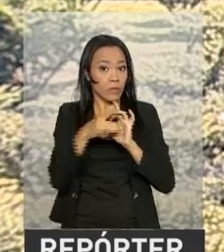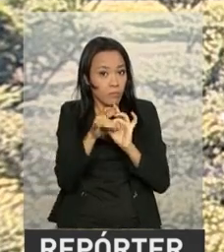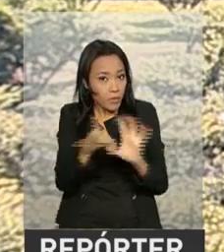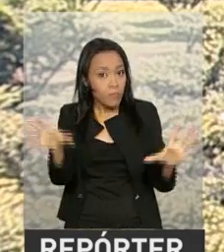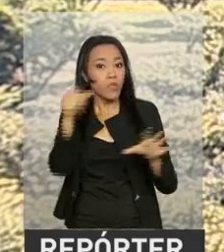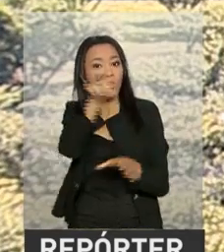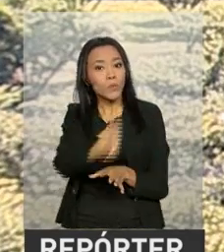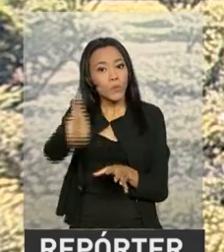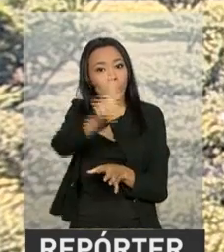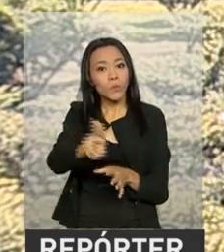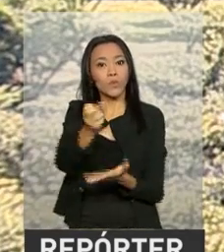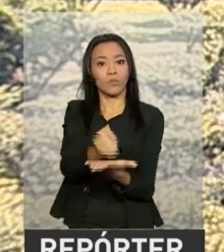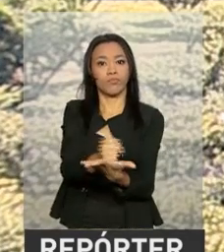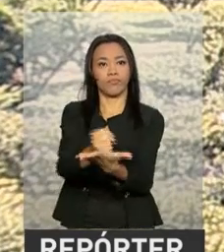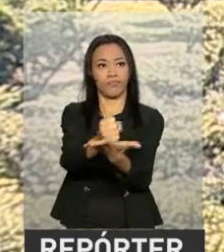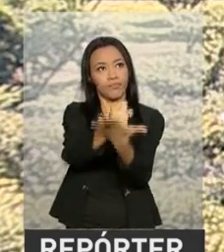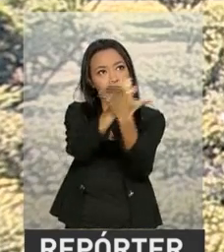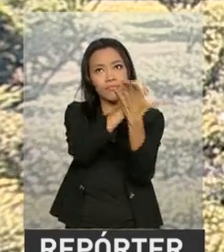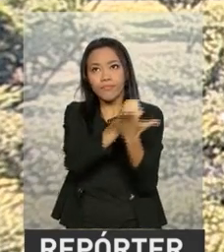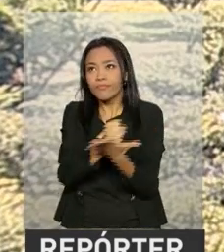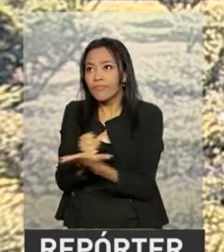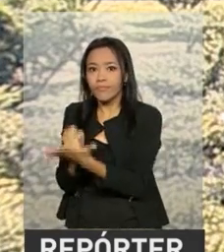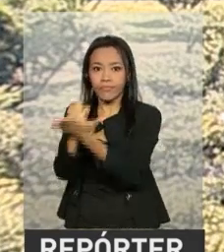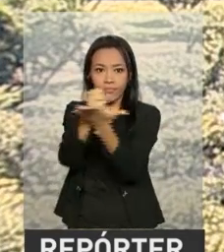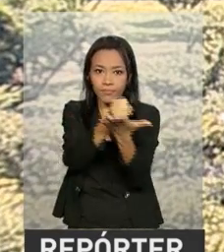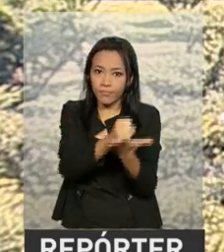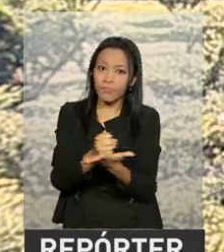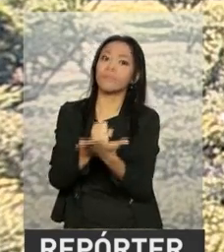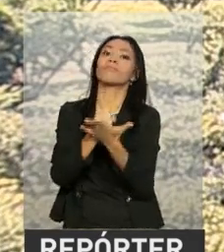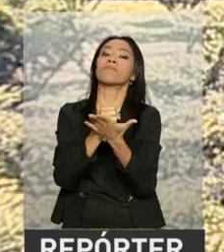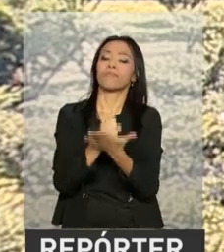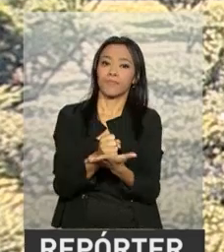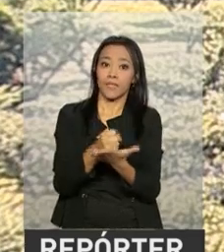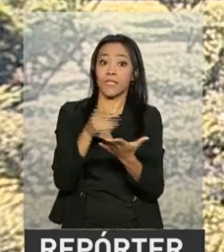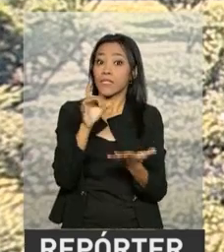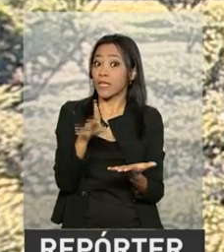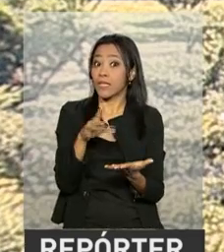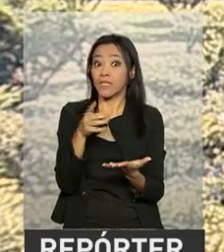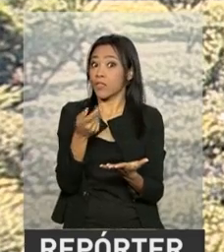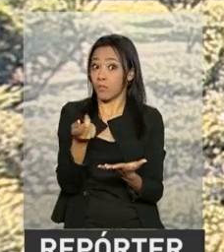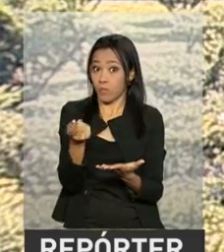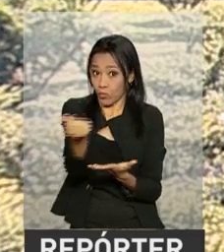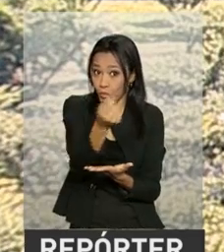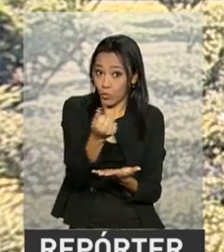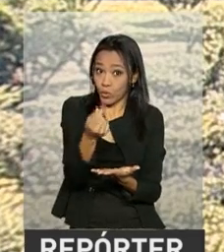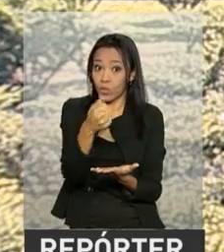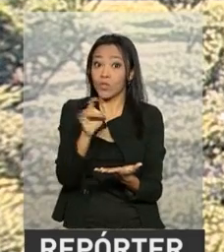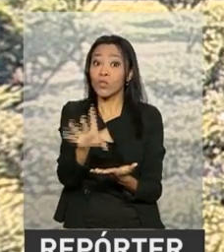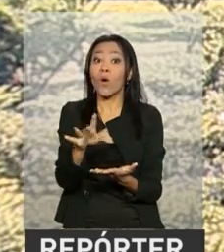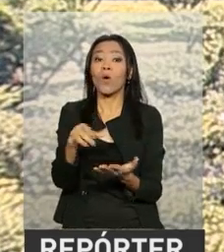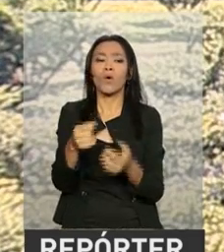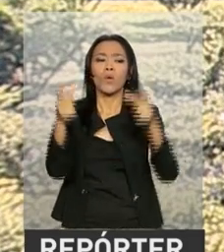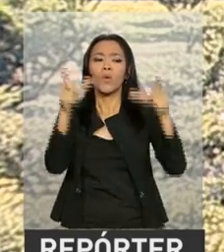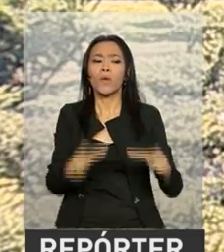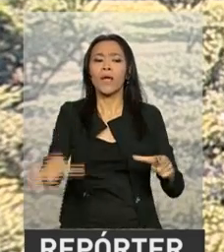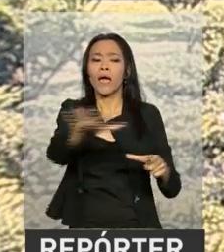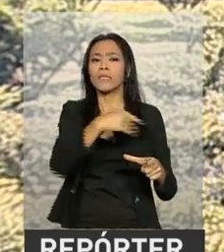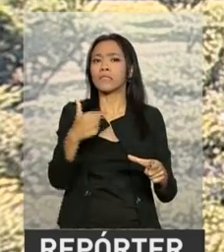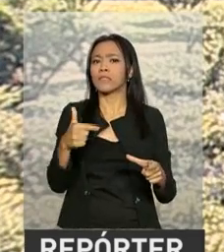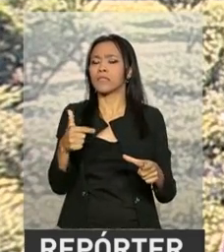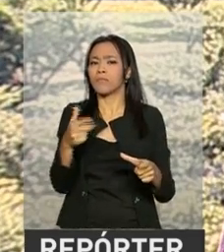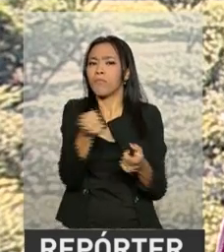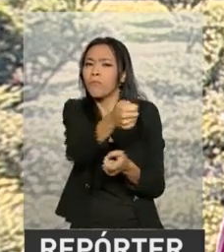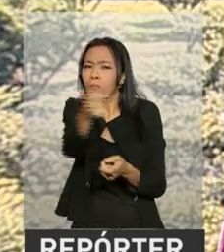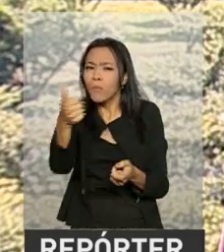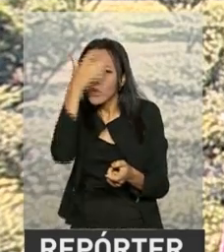uso dessas aeronaves apenas em operações experimentais sem fins lucrativos e em áreas pouco povoadas. Malu,